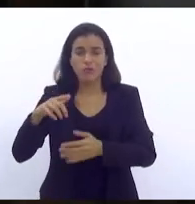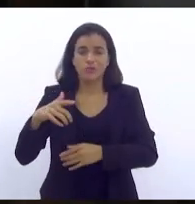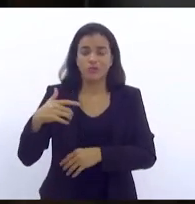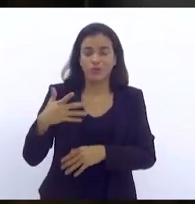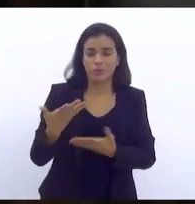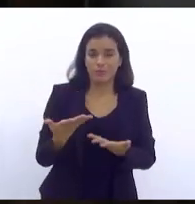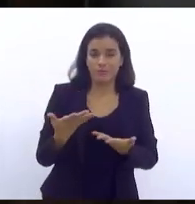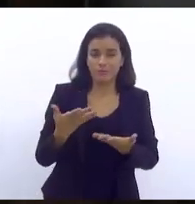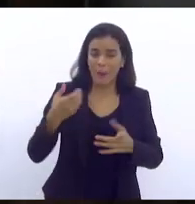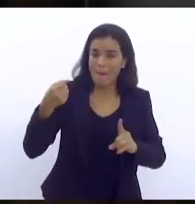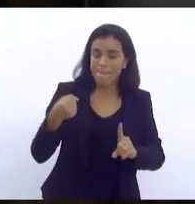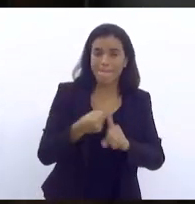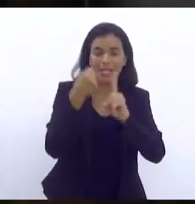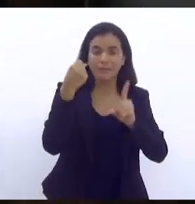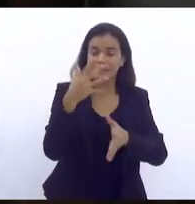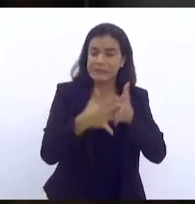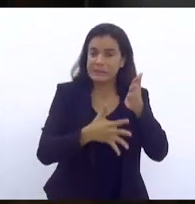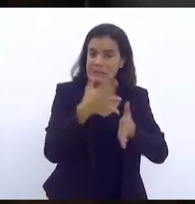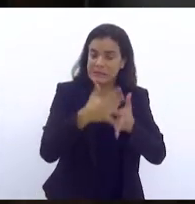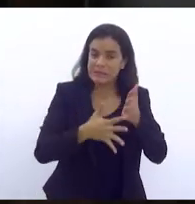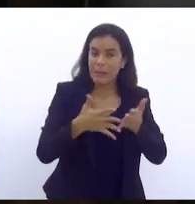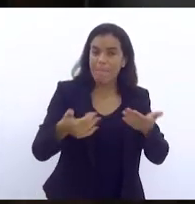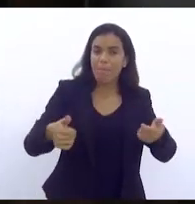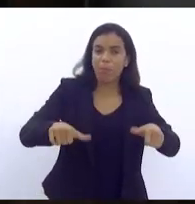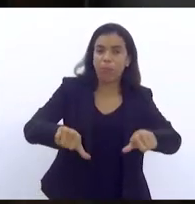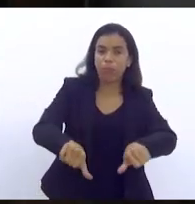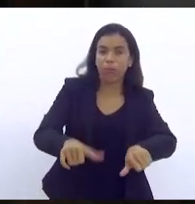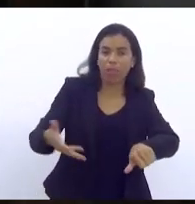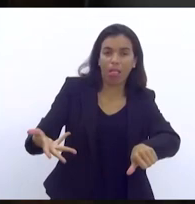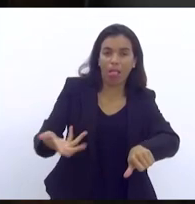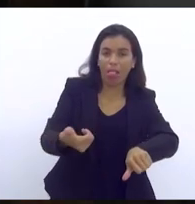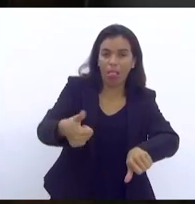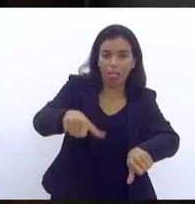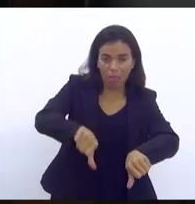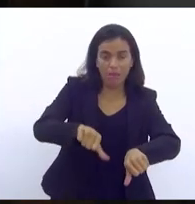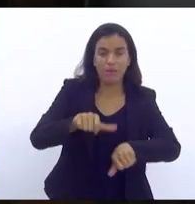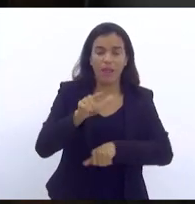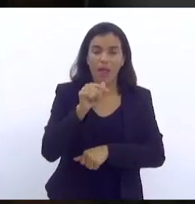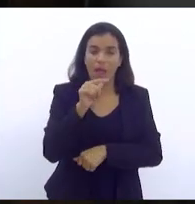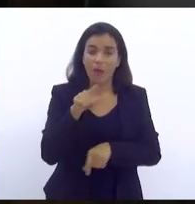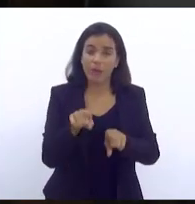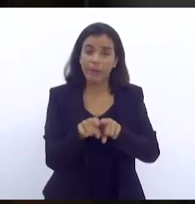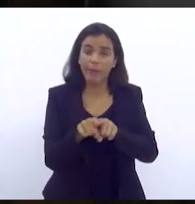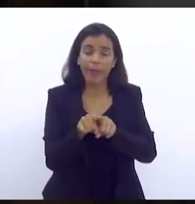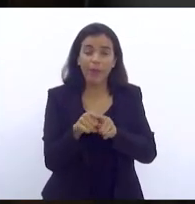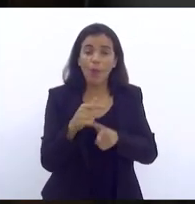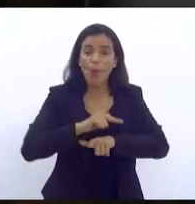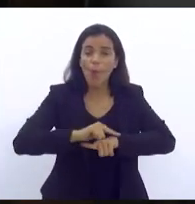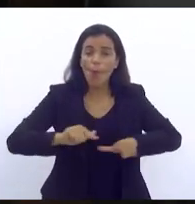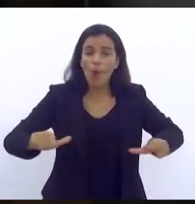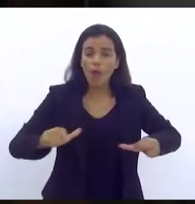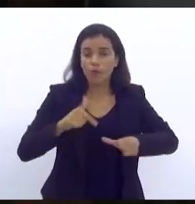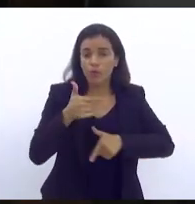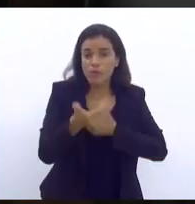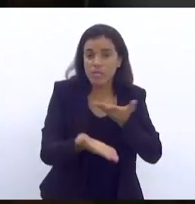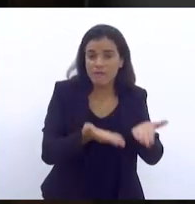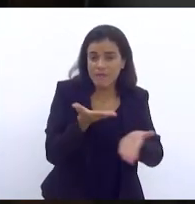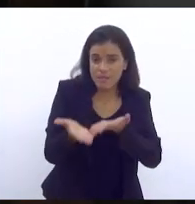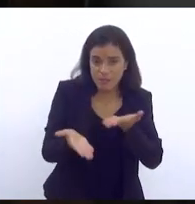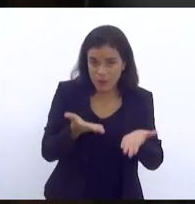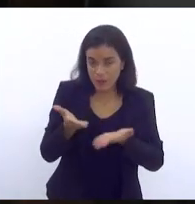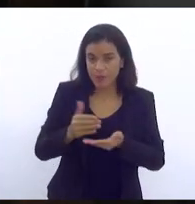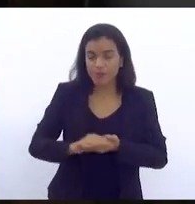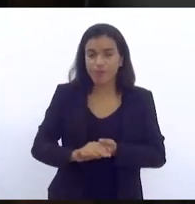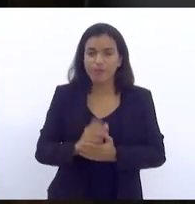pelo a má qualidade da água por vezes Ora pela ausência de serviço como verificamos em algum